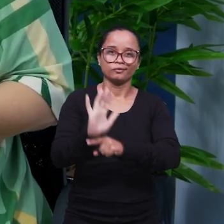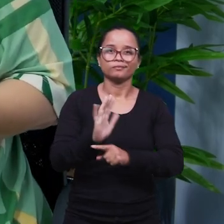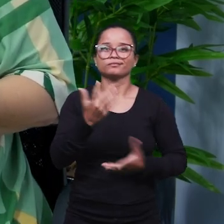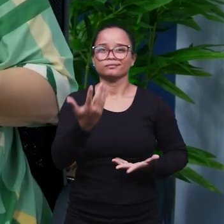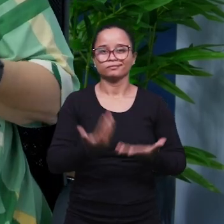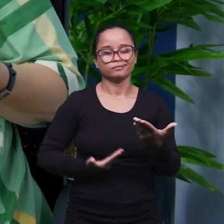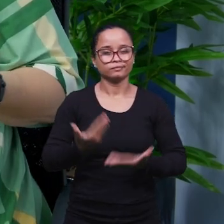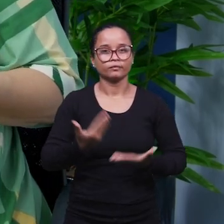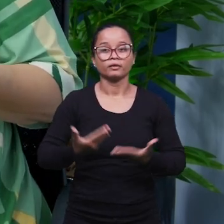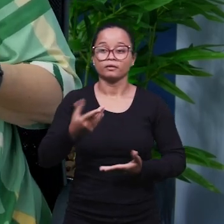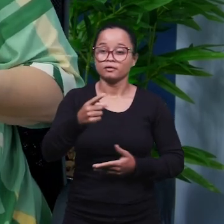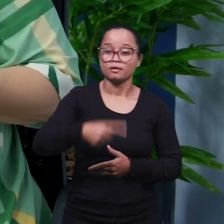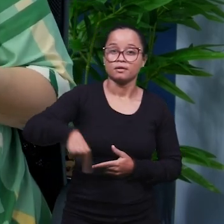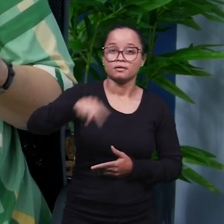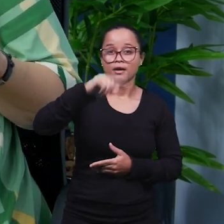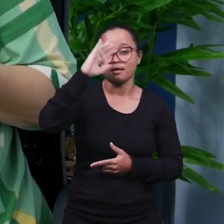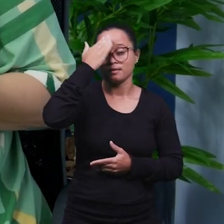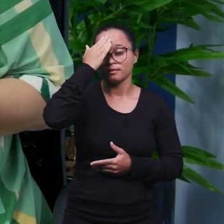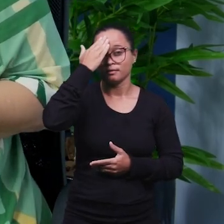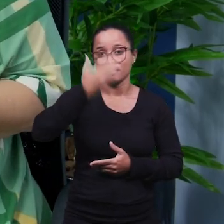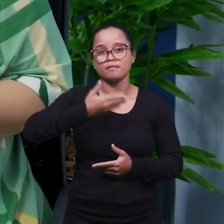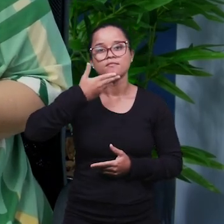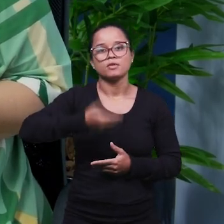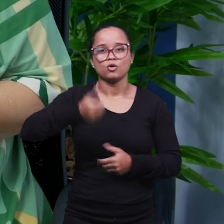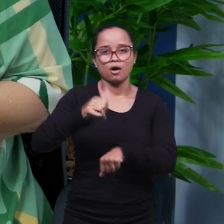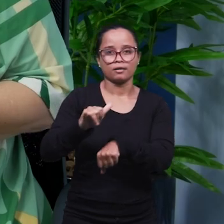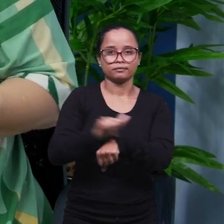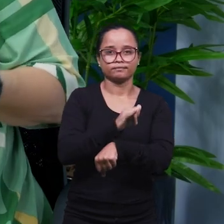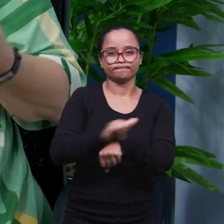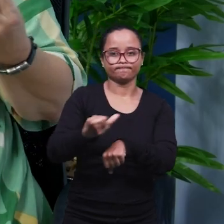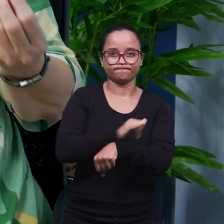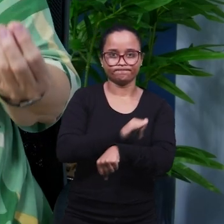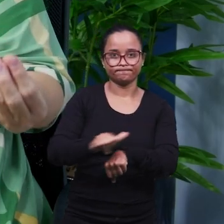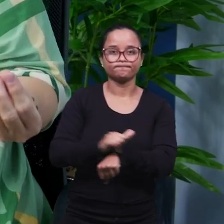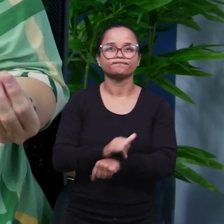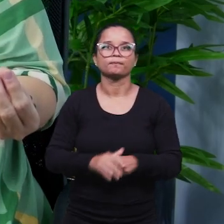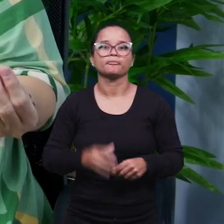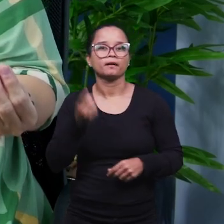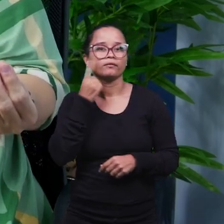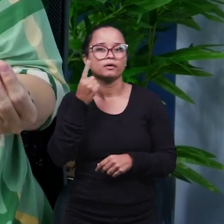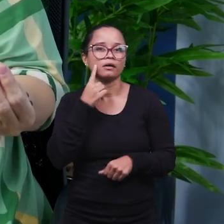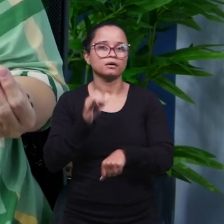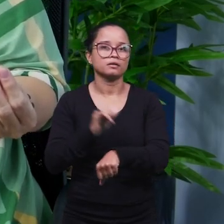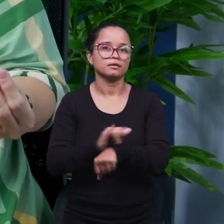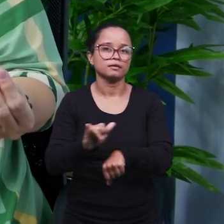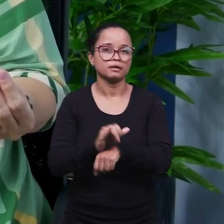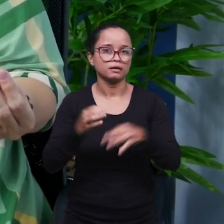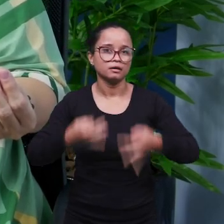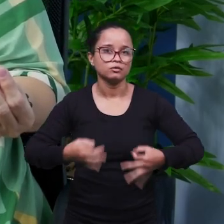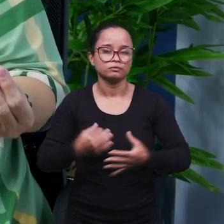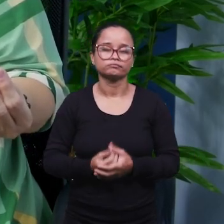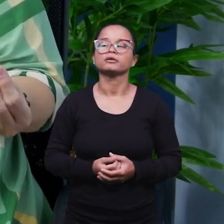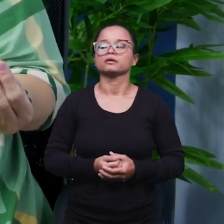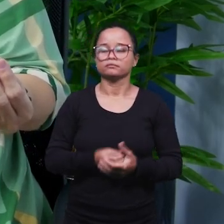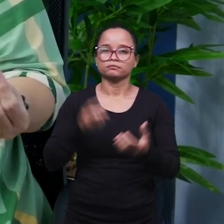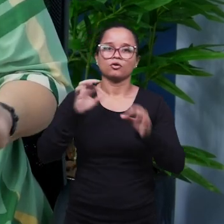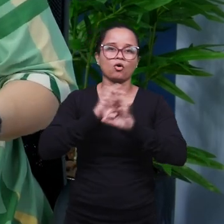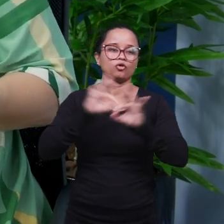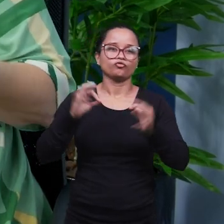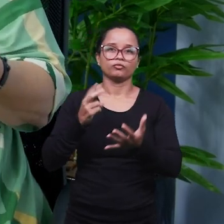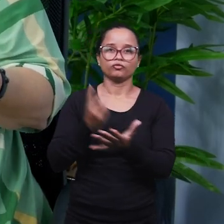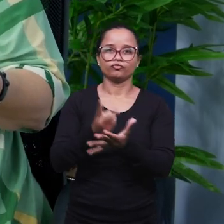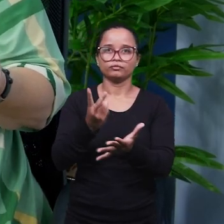os irmãos a entender qual é a melhor estratégia. Fez uma estratégia, deu certo? Ótimo,